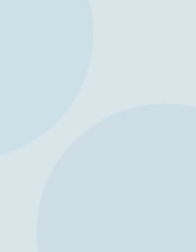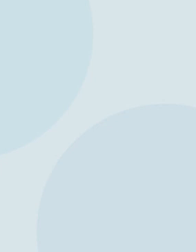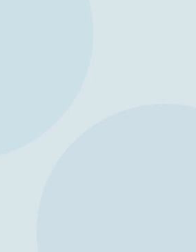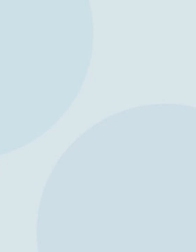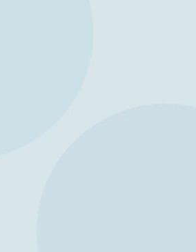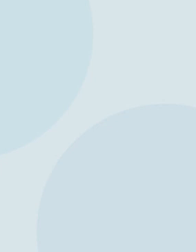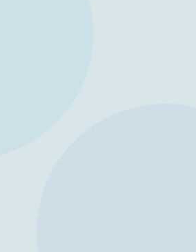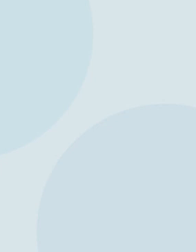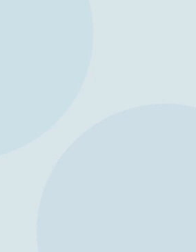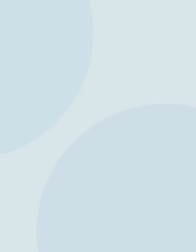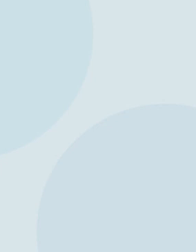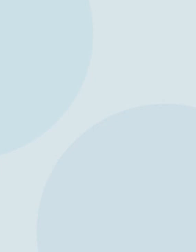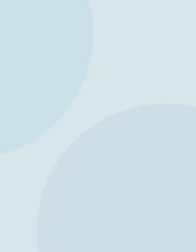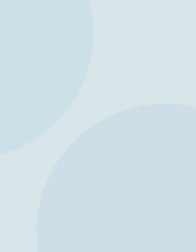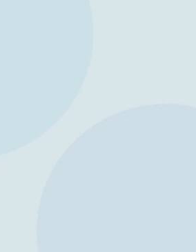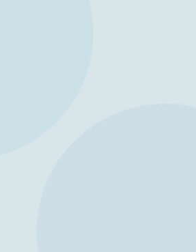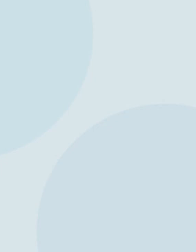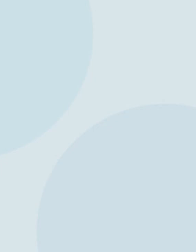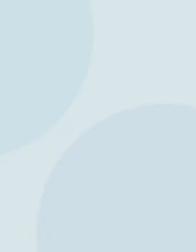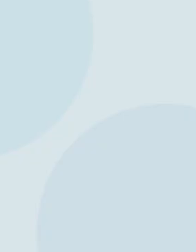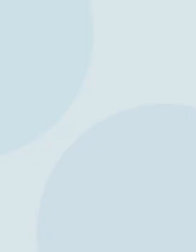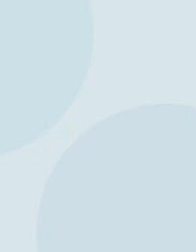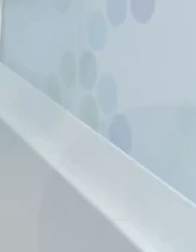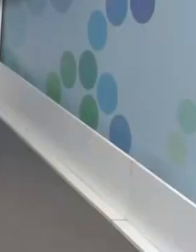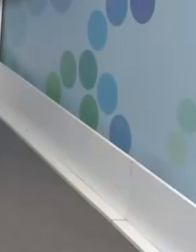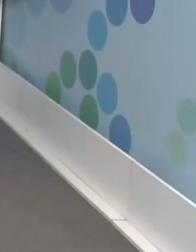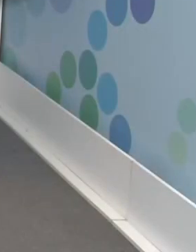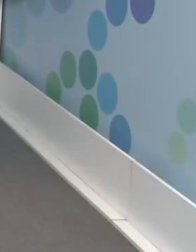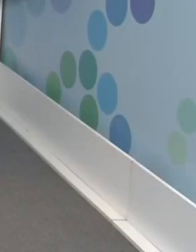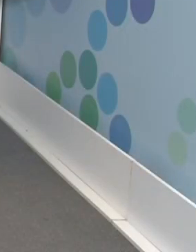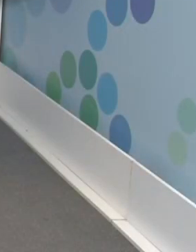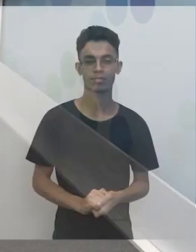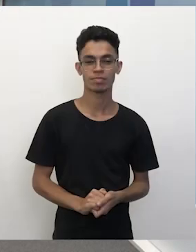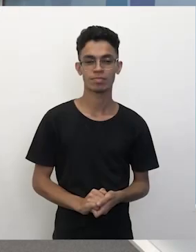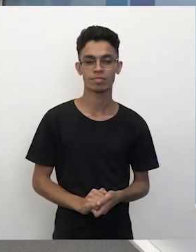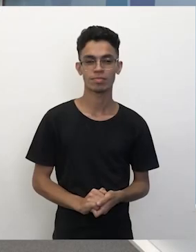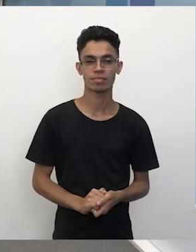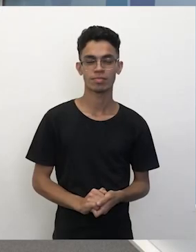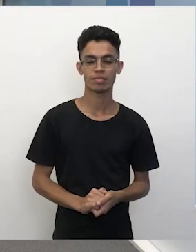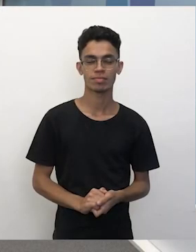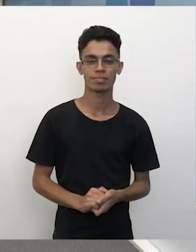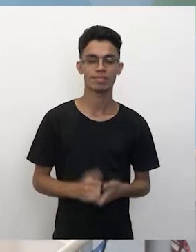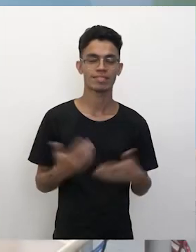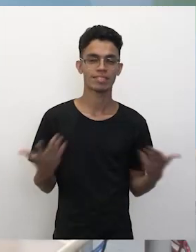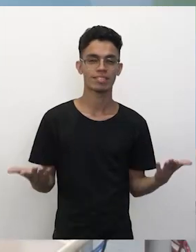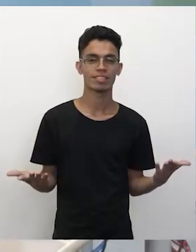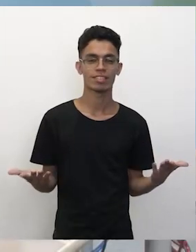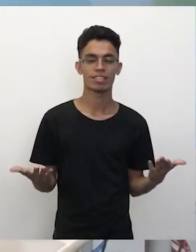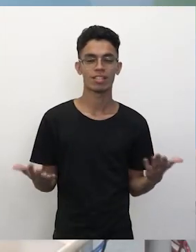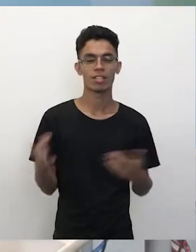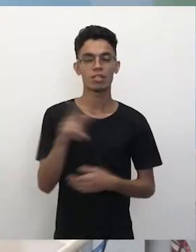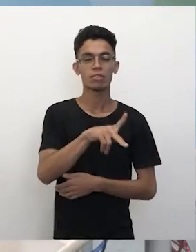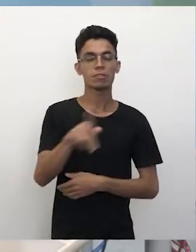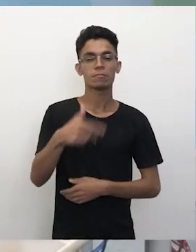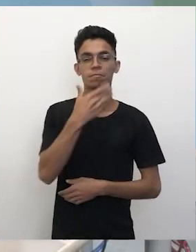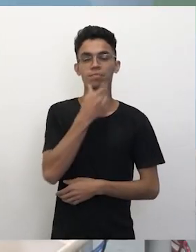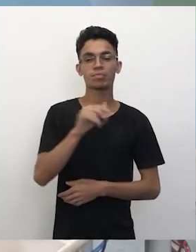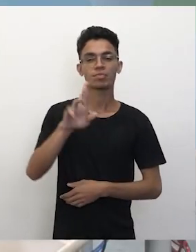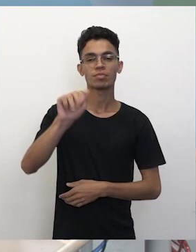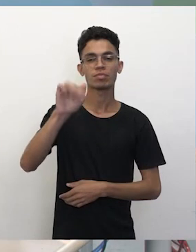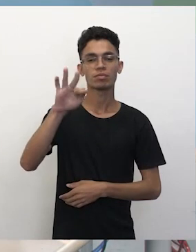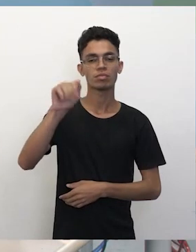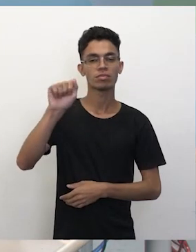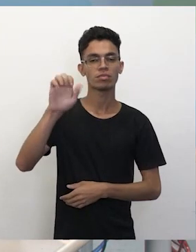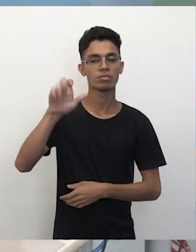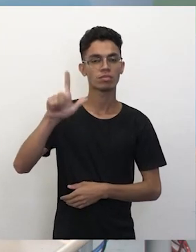whole world is breathing. There is just no time to... Voltando aqui, ó. O professor Rafael está falando, manda um